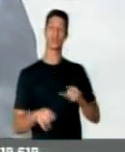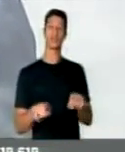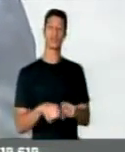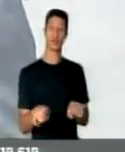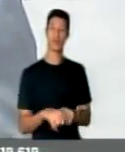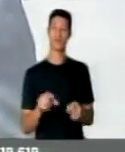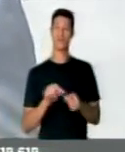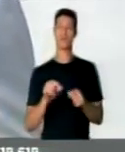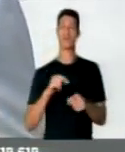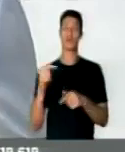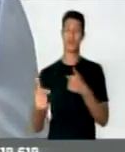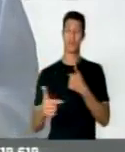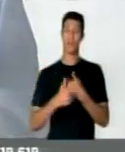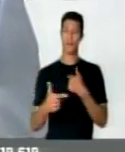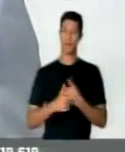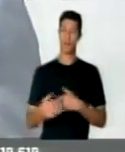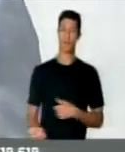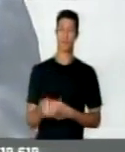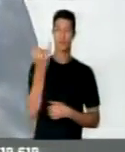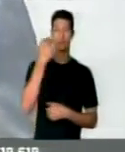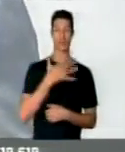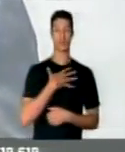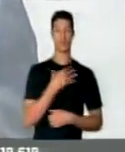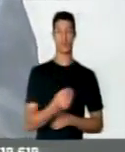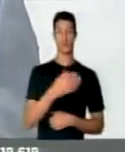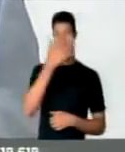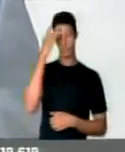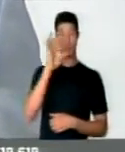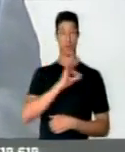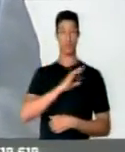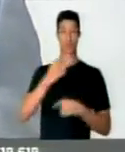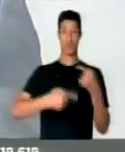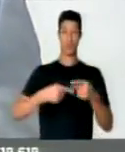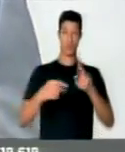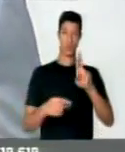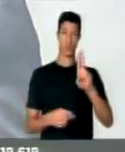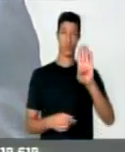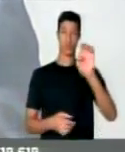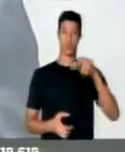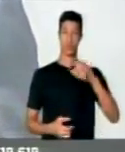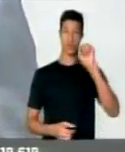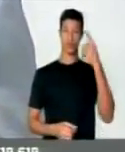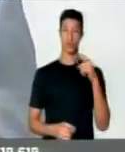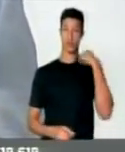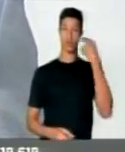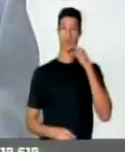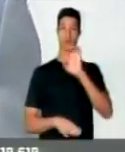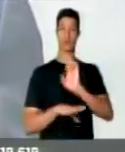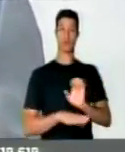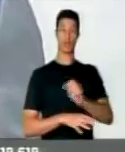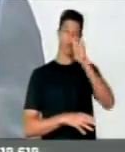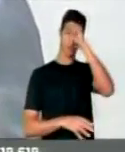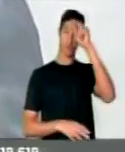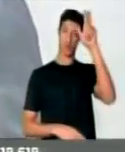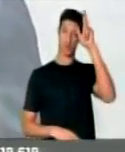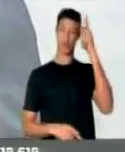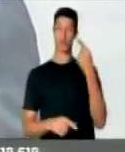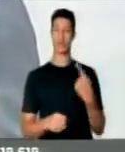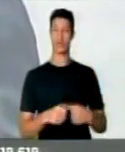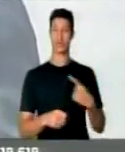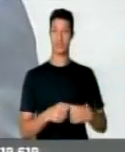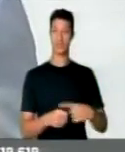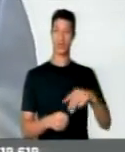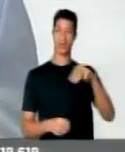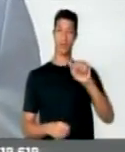também exercendo um grande papel naquela casa. Filho de um grande político, Rubens Pereira, ex-deputado estadual, prefeito da sua cidade